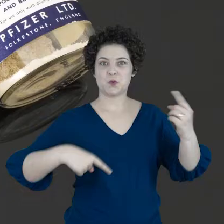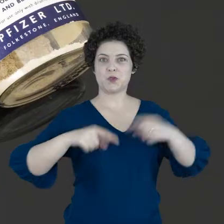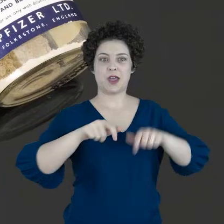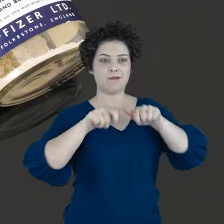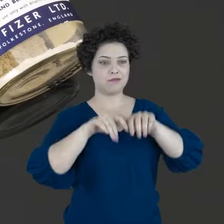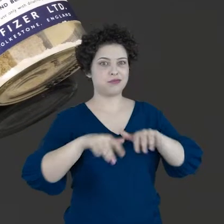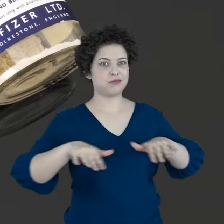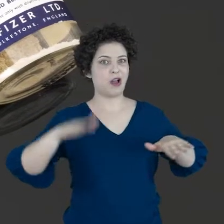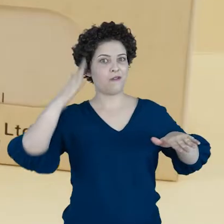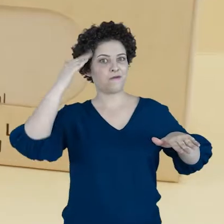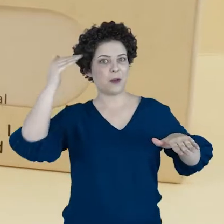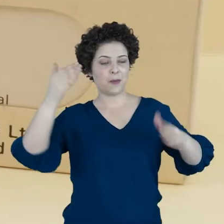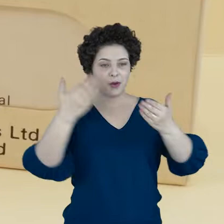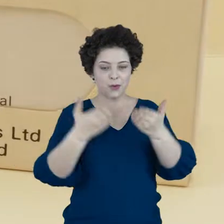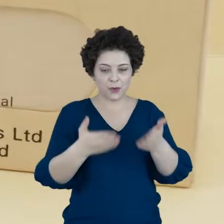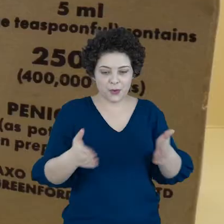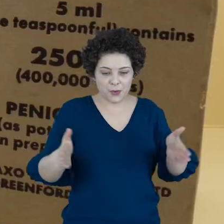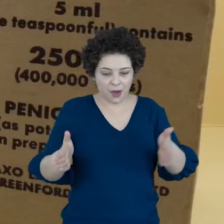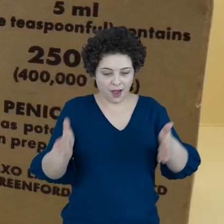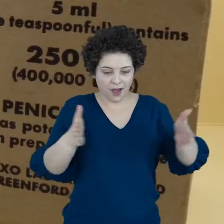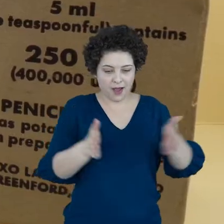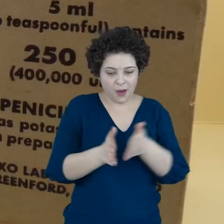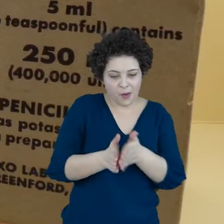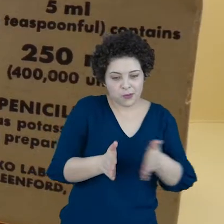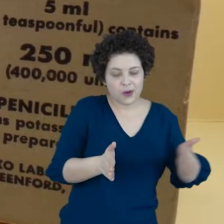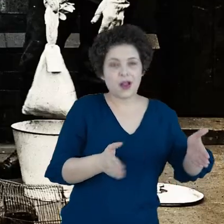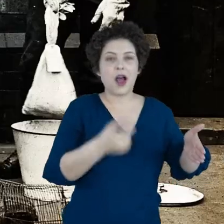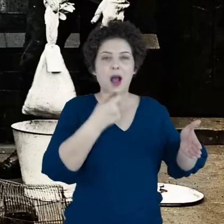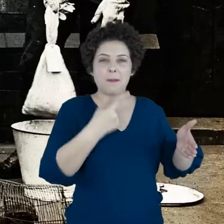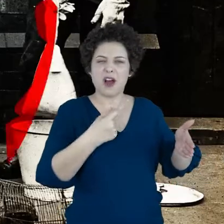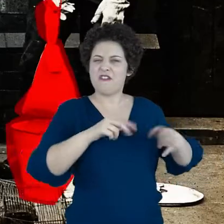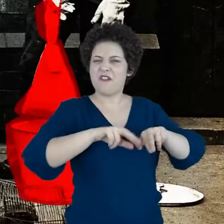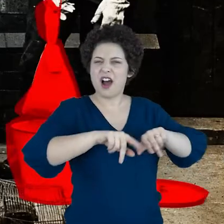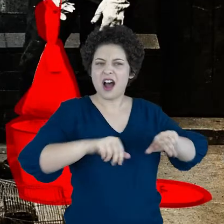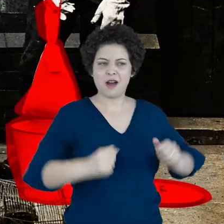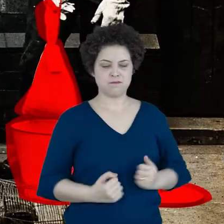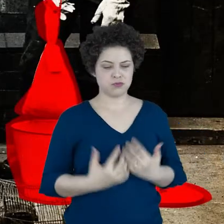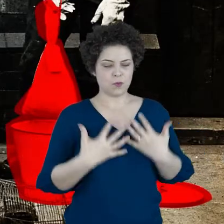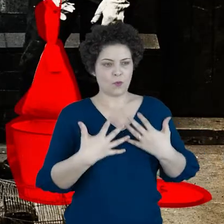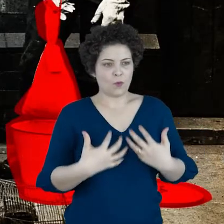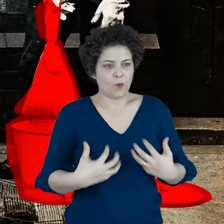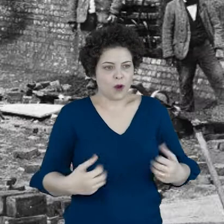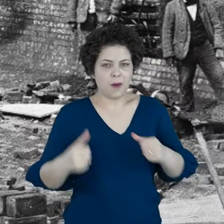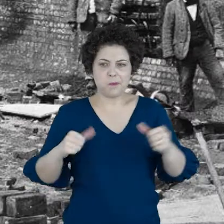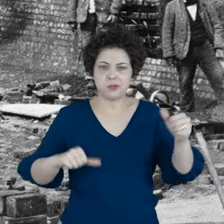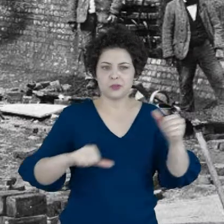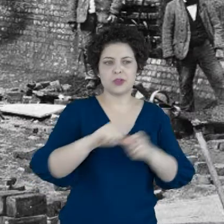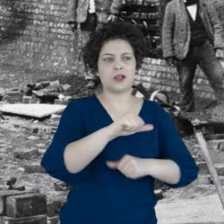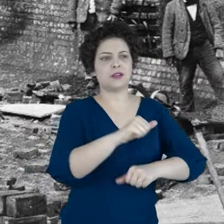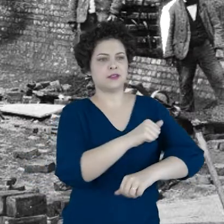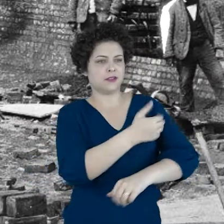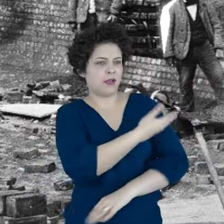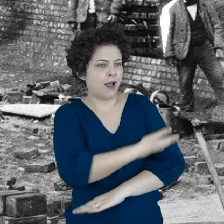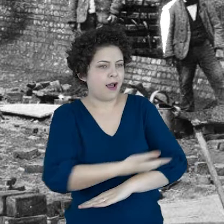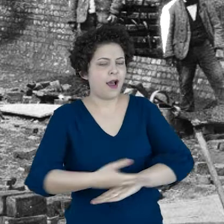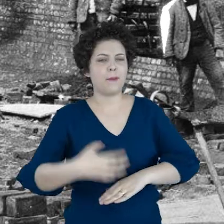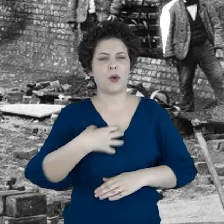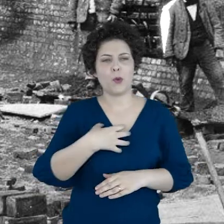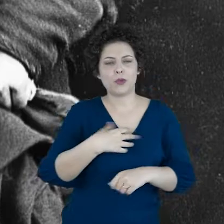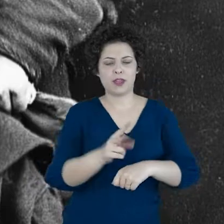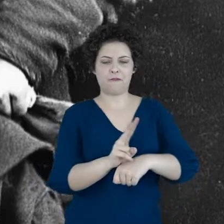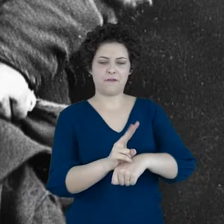penicilina abriu a era dos antibióticos, que, junto de mudanças de hábito e medidas de controle